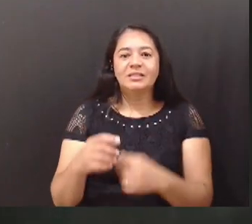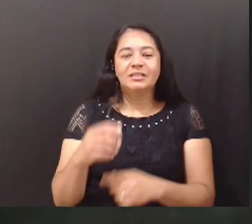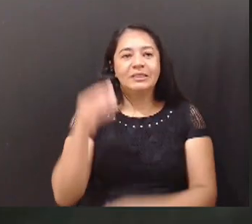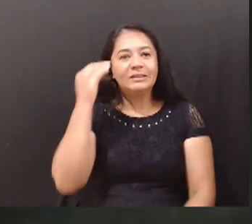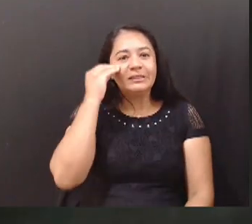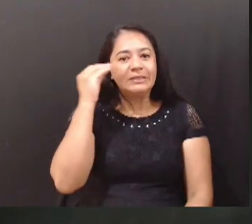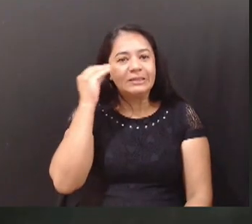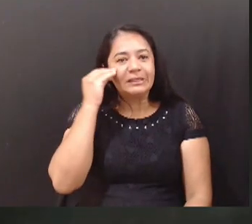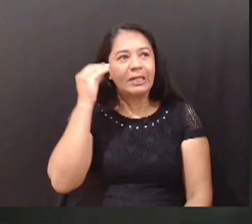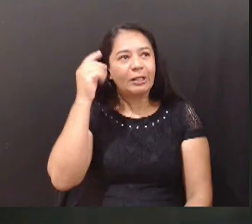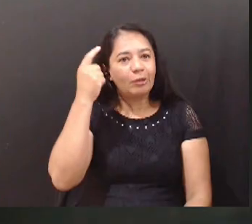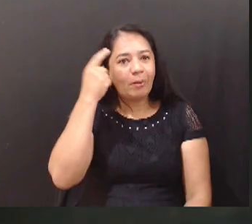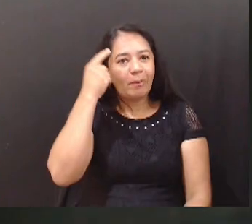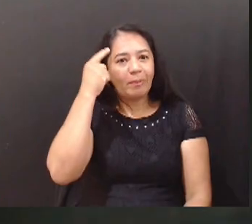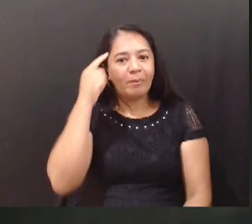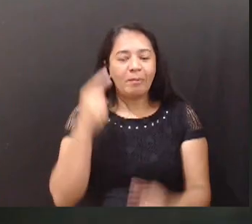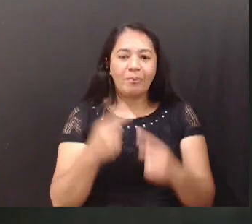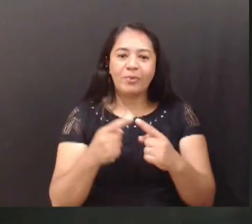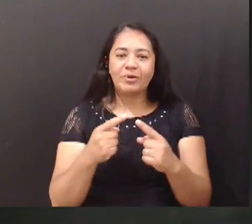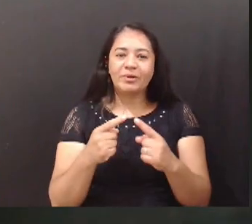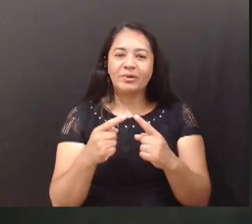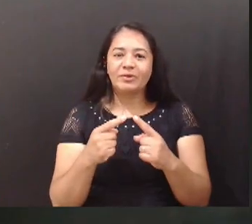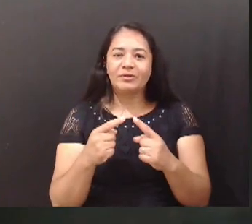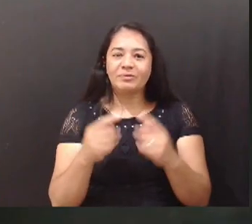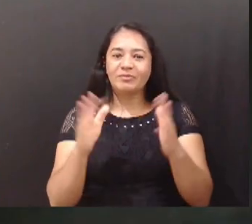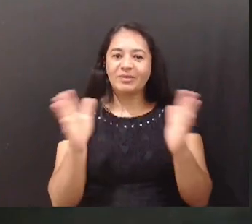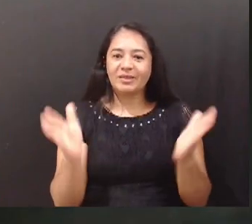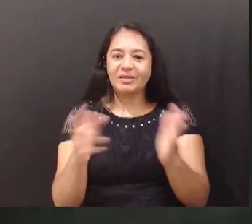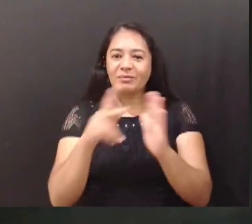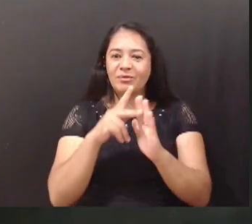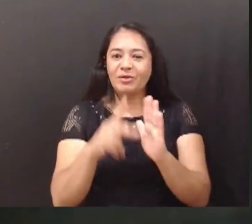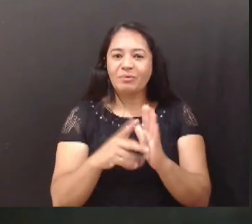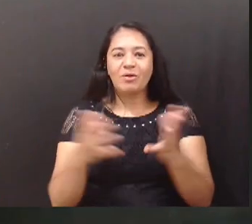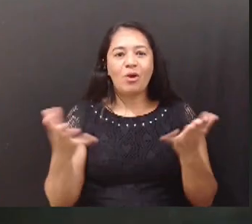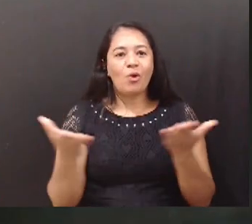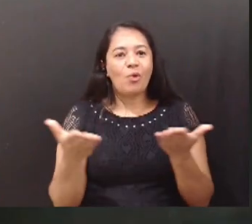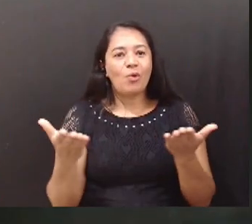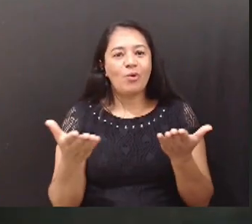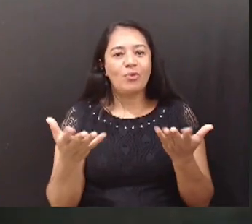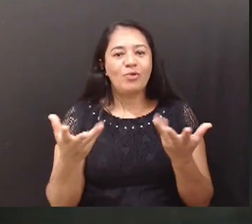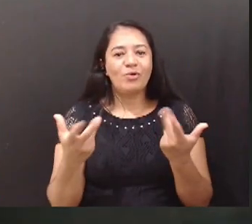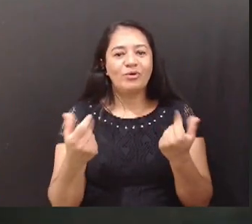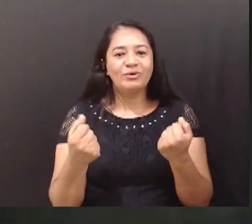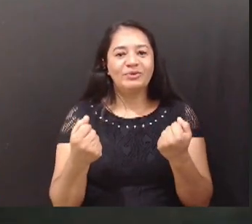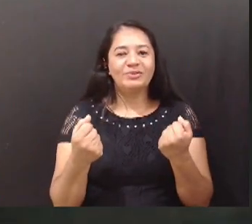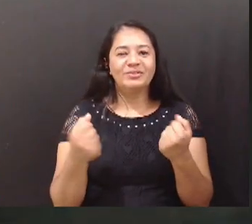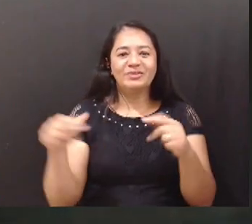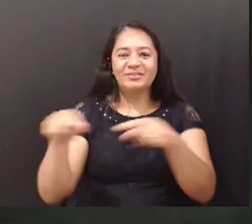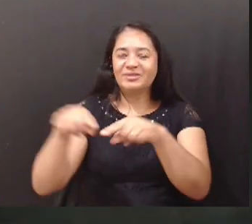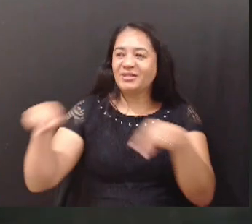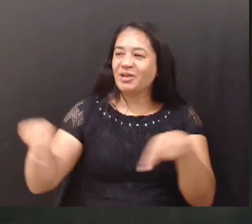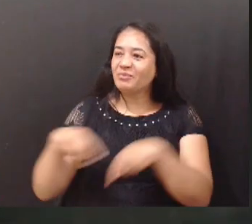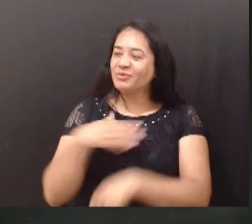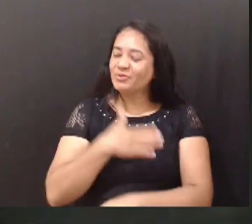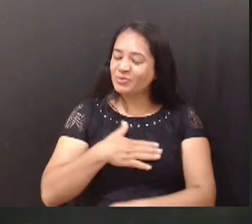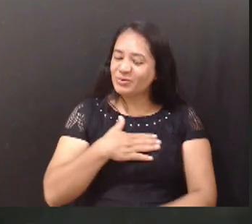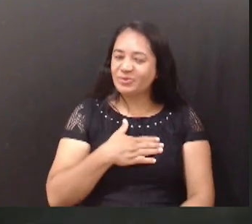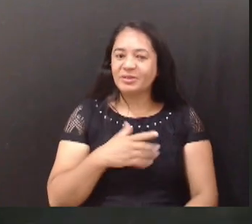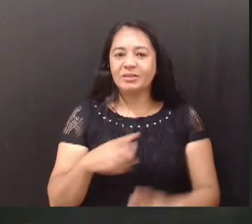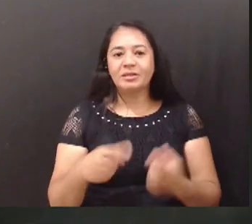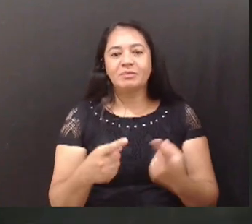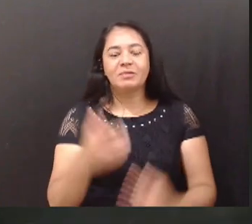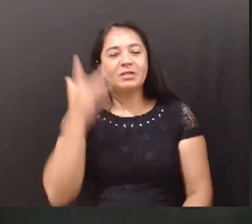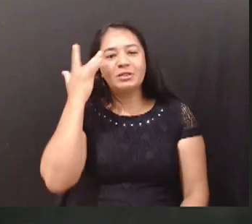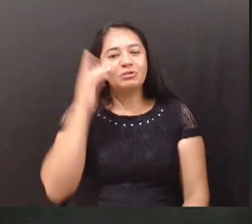porque assim, gente, esse programa de hoje, ele tá muito consultório, tá muito gostoso, né? Mas eu não sei te responder não, vai